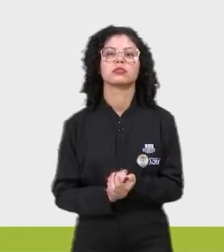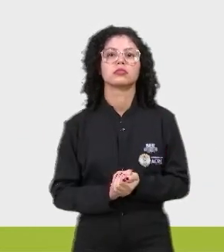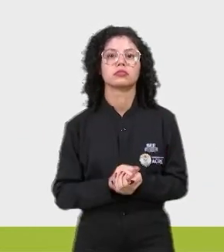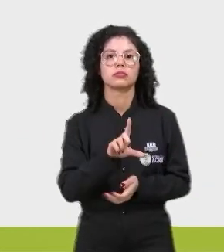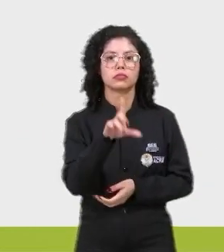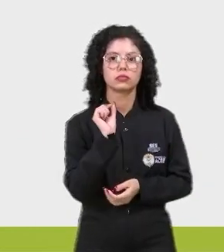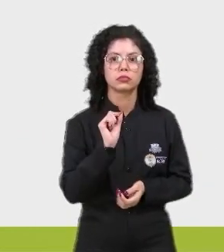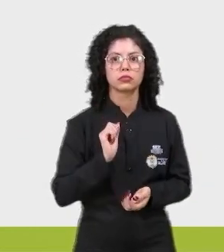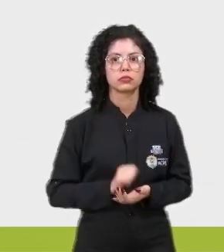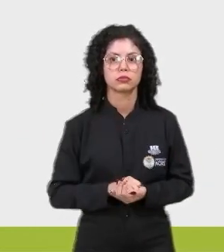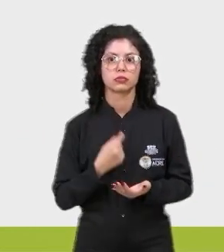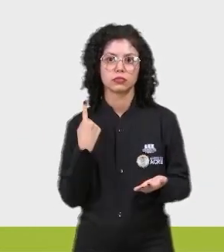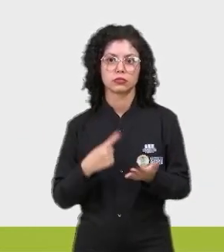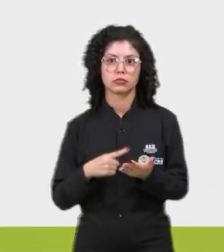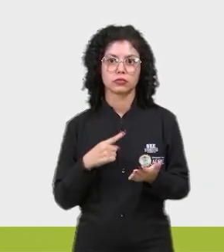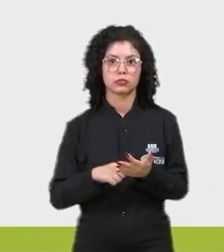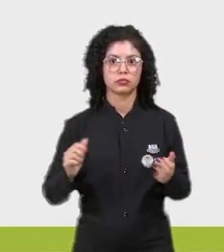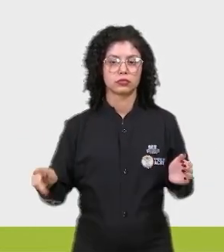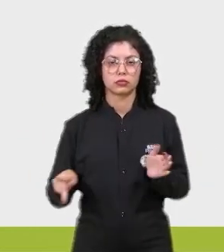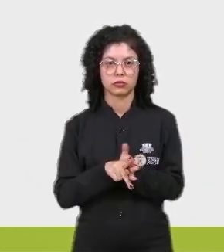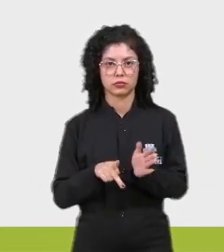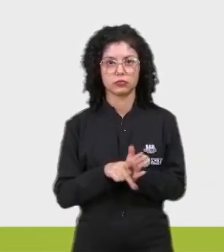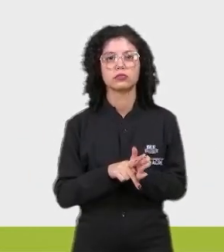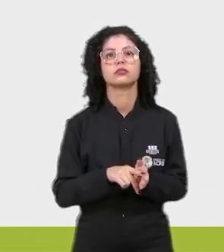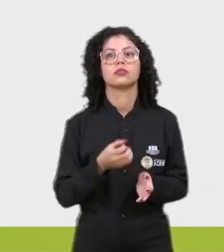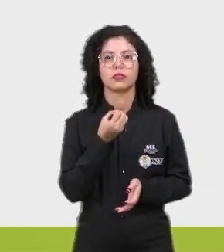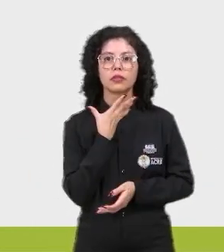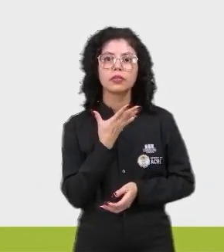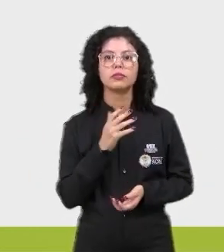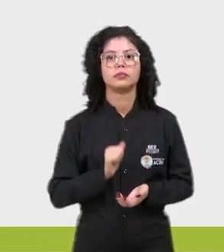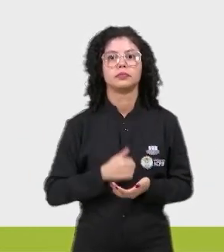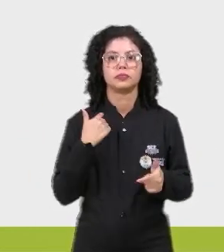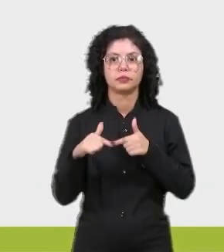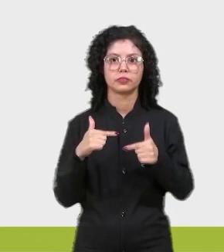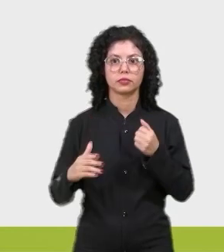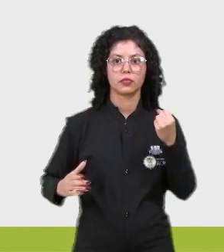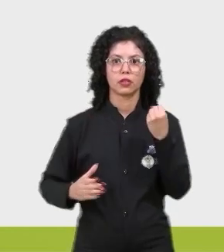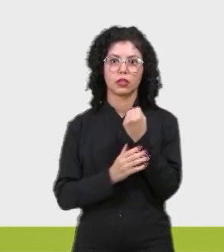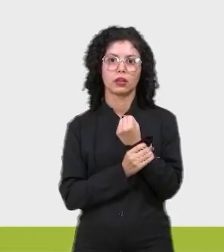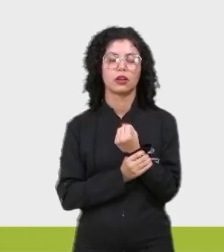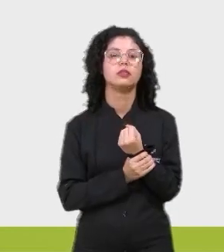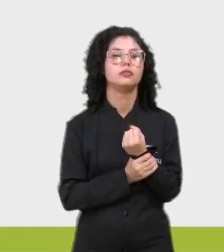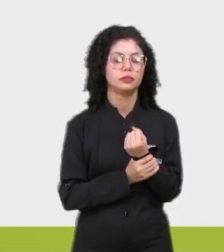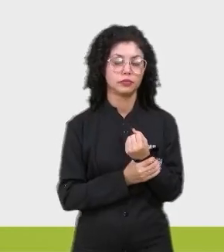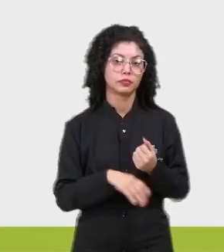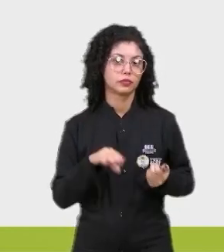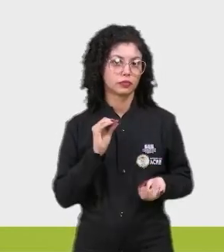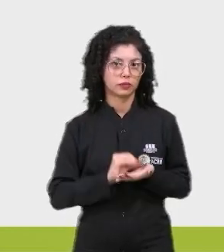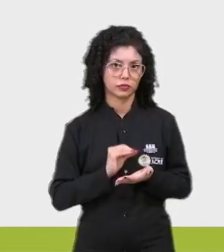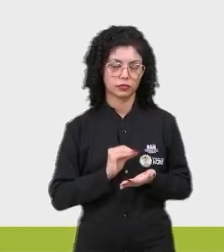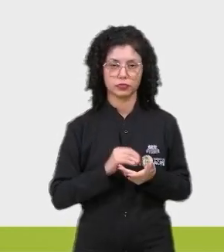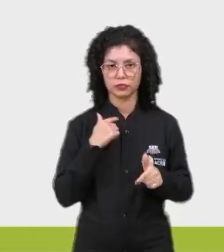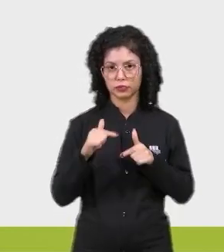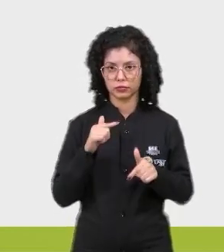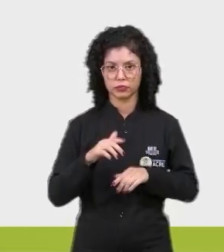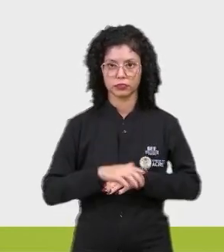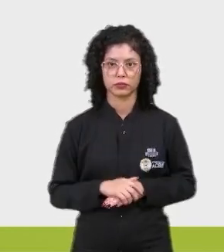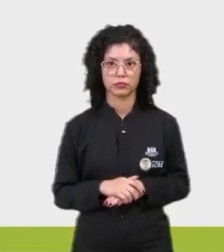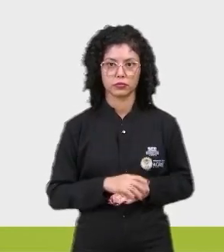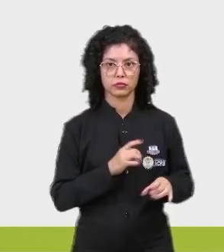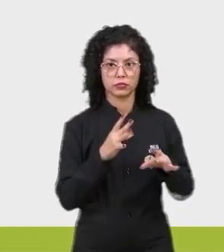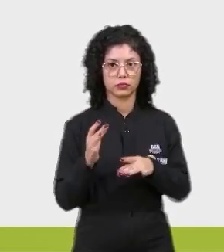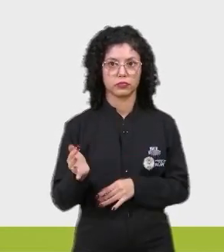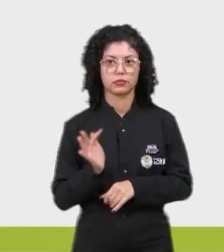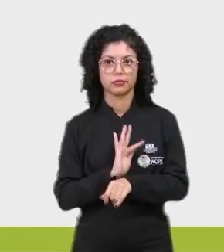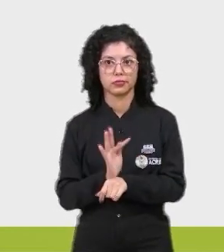livre escolha de emprego, a condições justas e favoráveis de trabalho e à proteção contra o desemprego. Uma dica